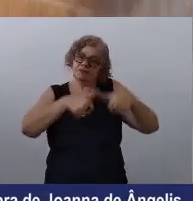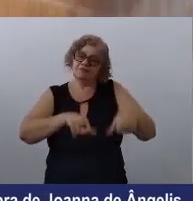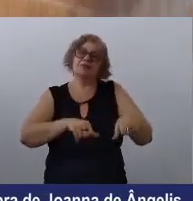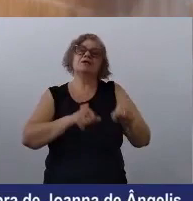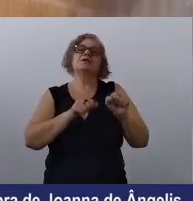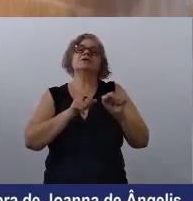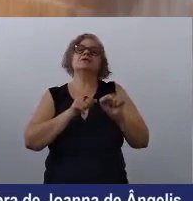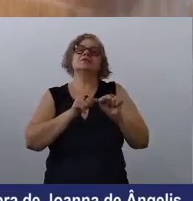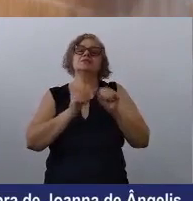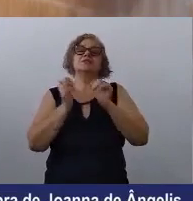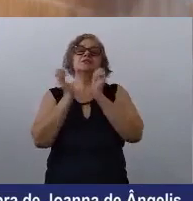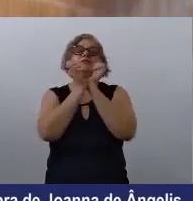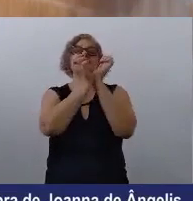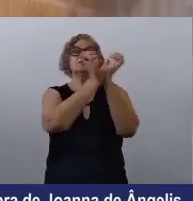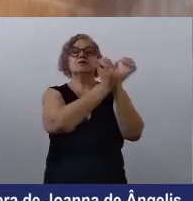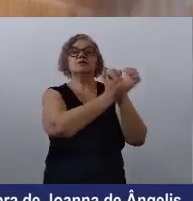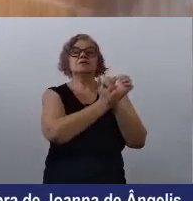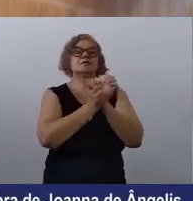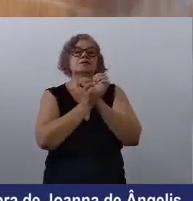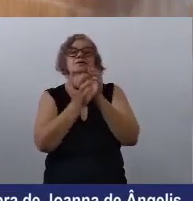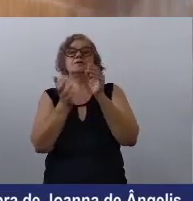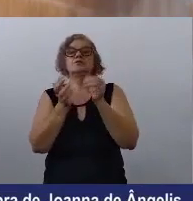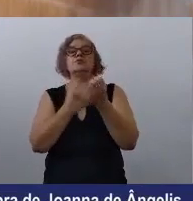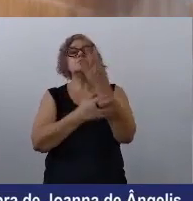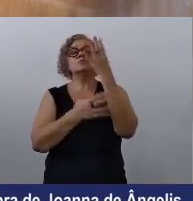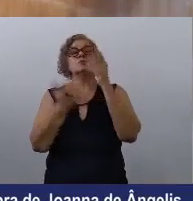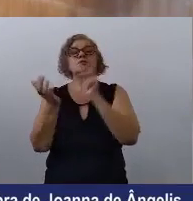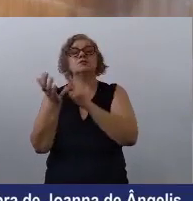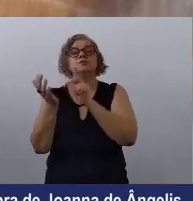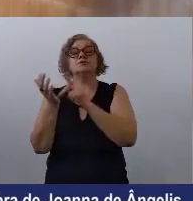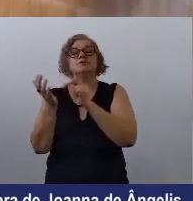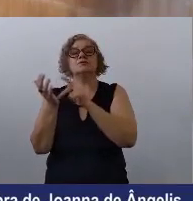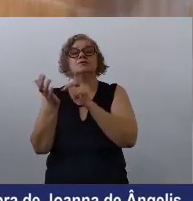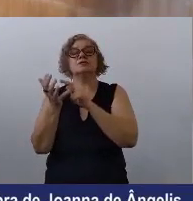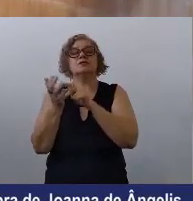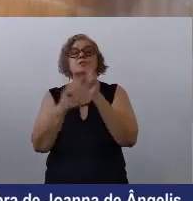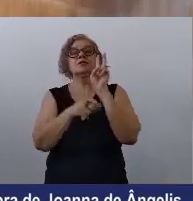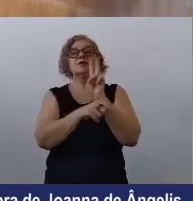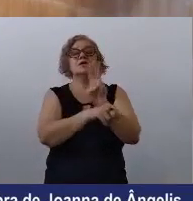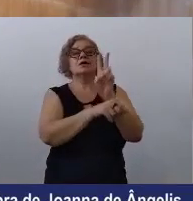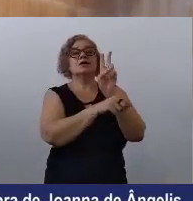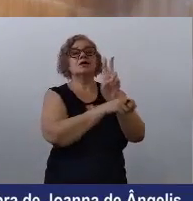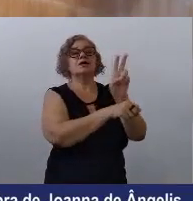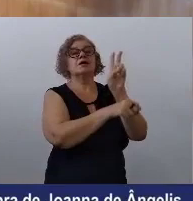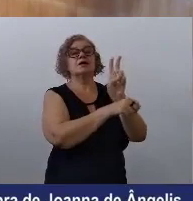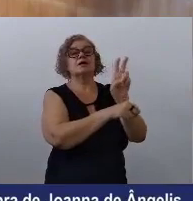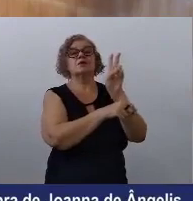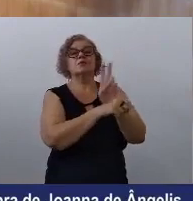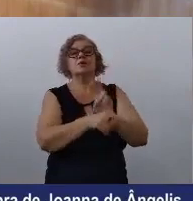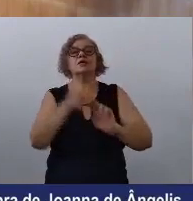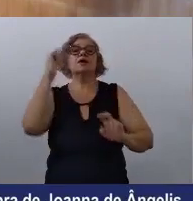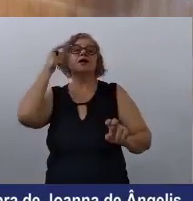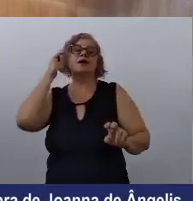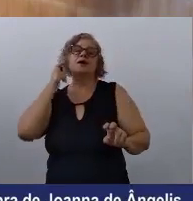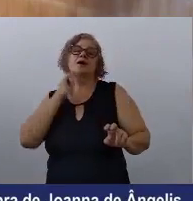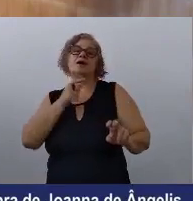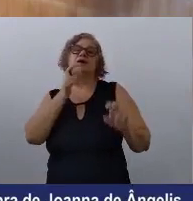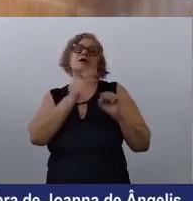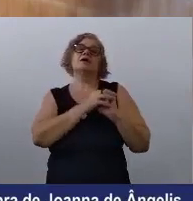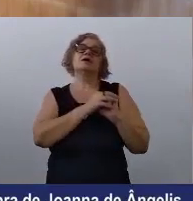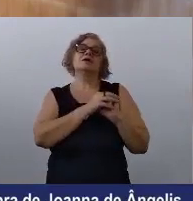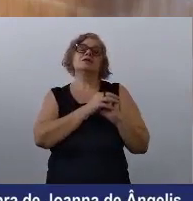parte da equipe do Espírito Verdade e pudesse amparar a Kardec